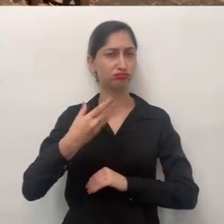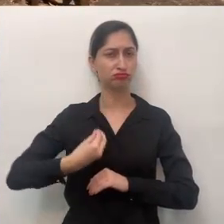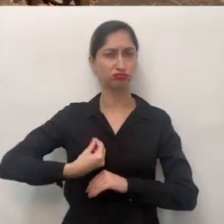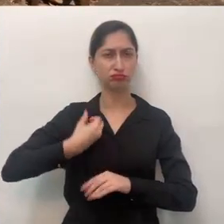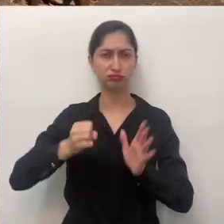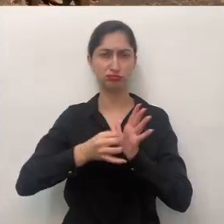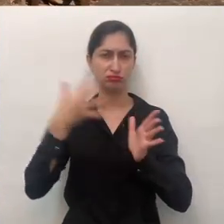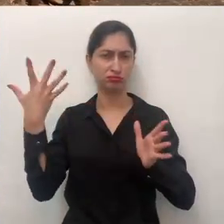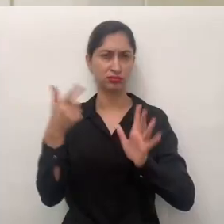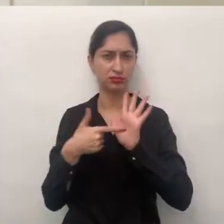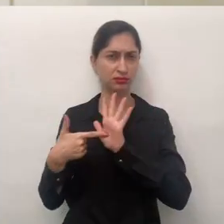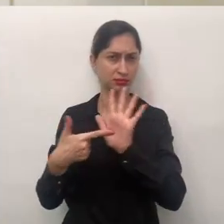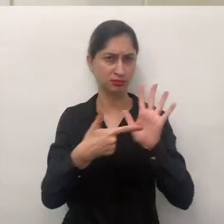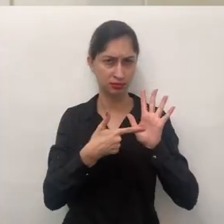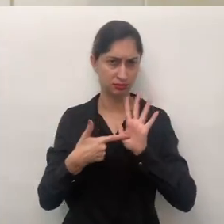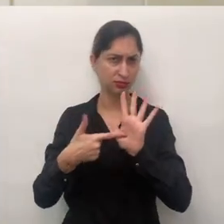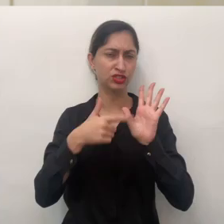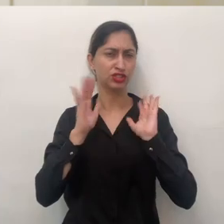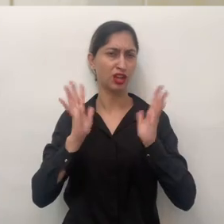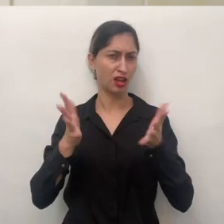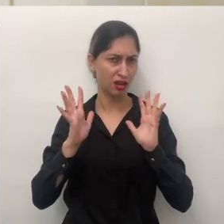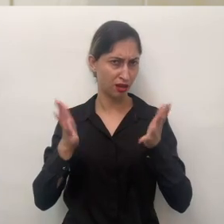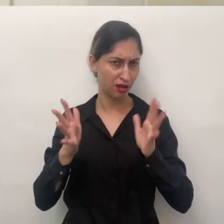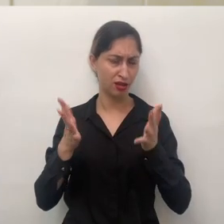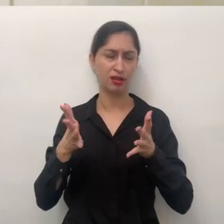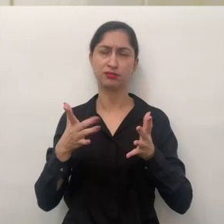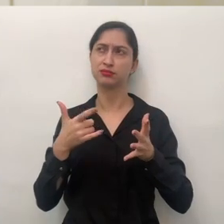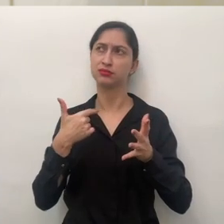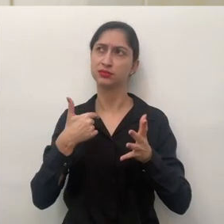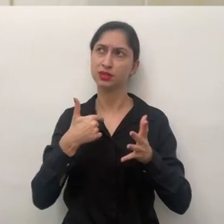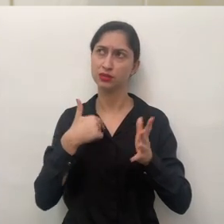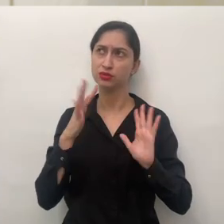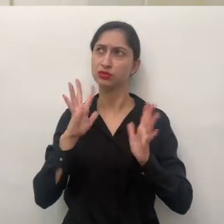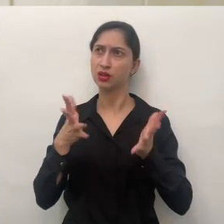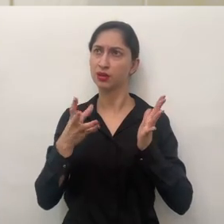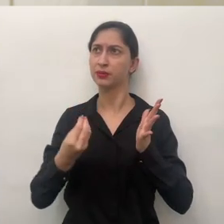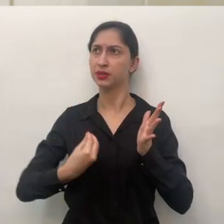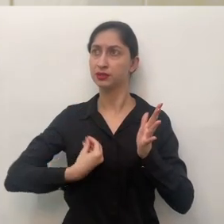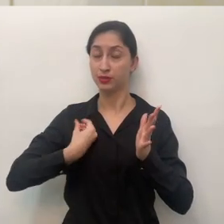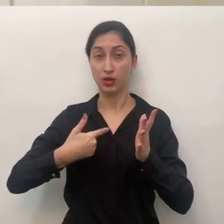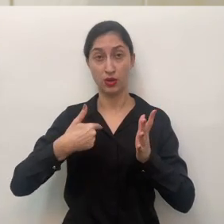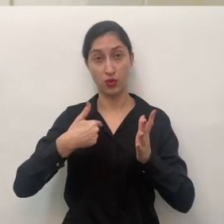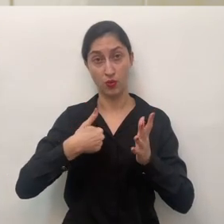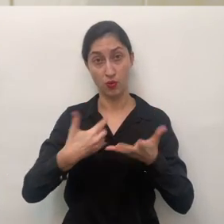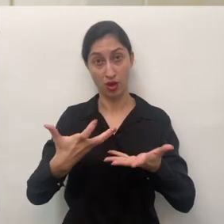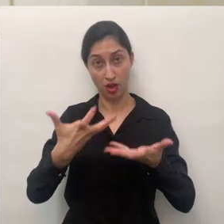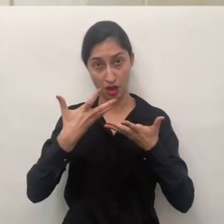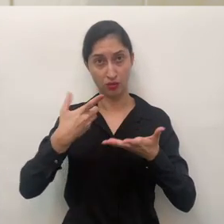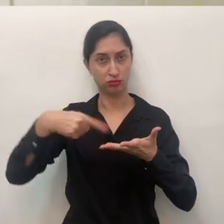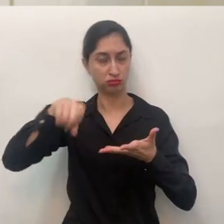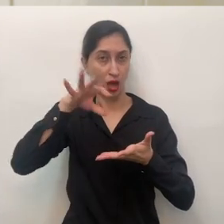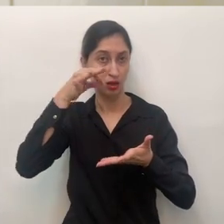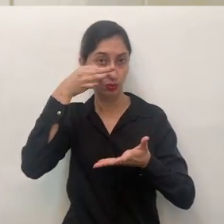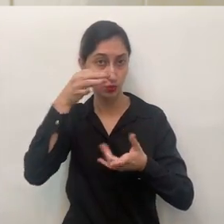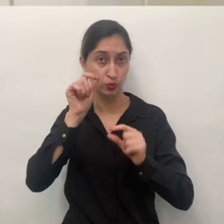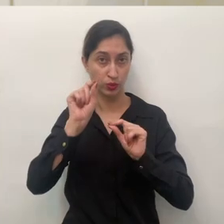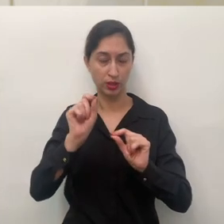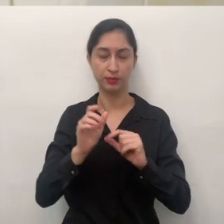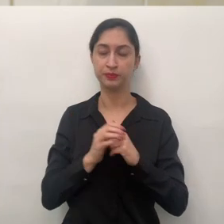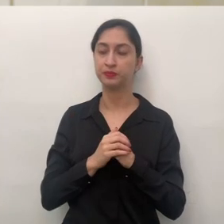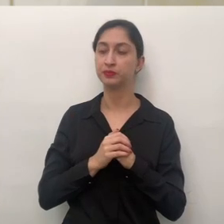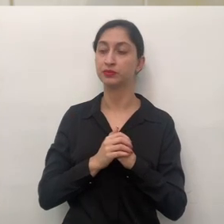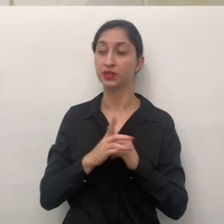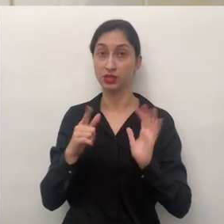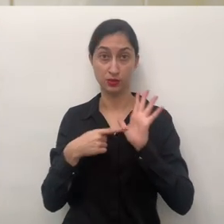Participei de várias exposições, né? E posso, dentre as minhas participações, eu chamo atenção para a exposição